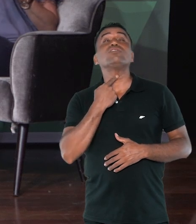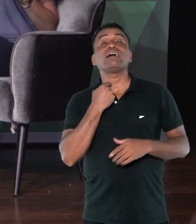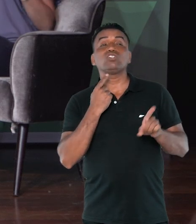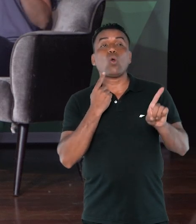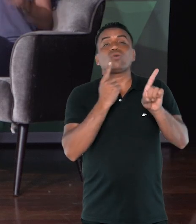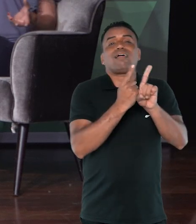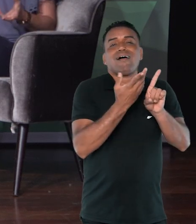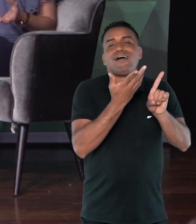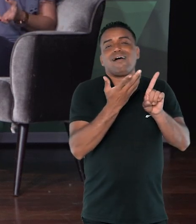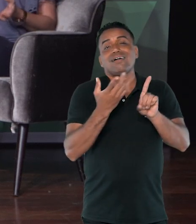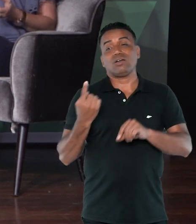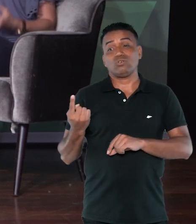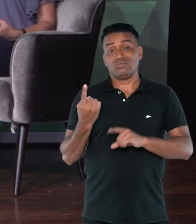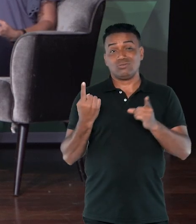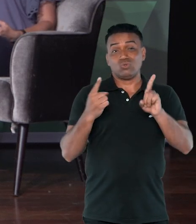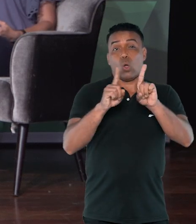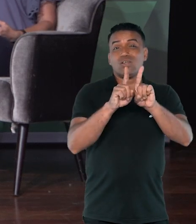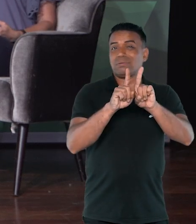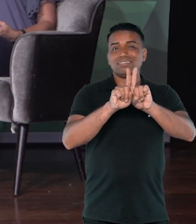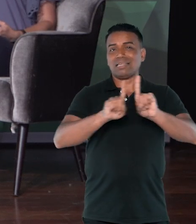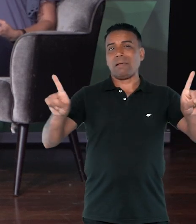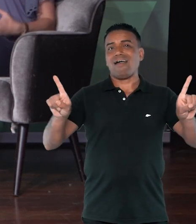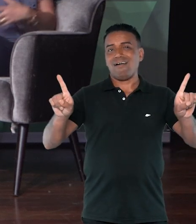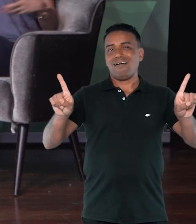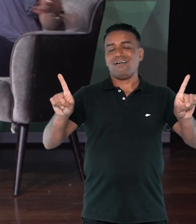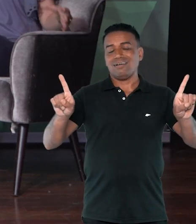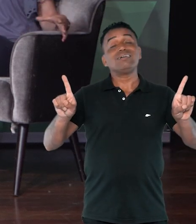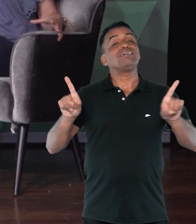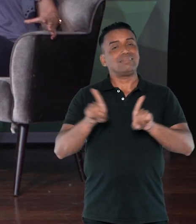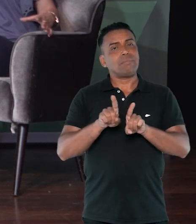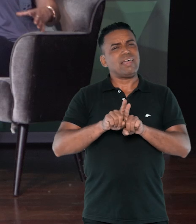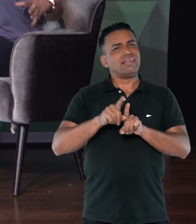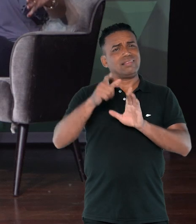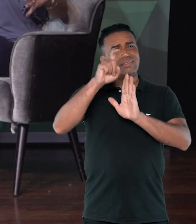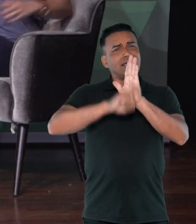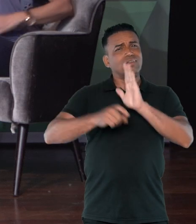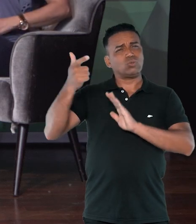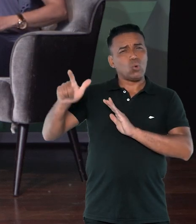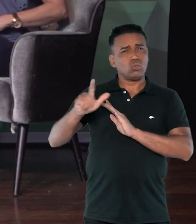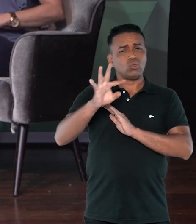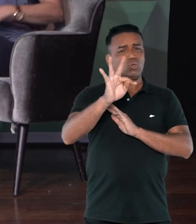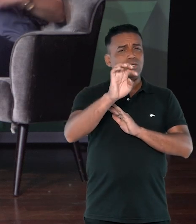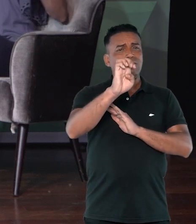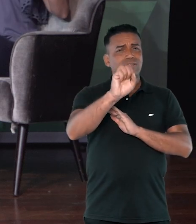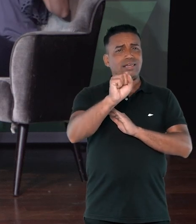é uma mulher completamente sozinha dentro do casamento, né? E começa a ficar